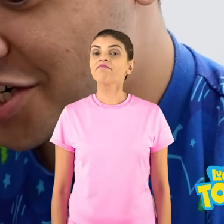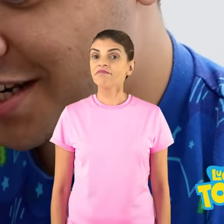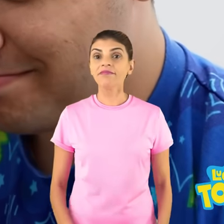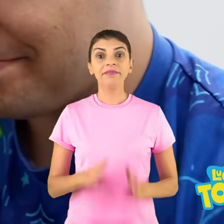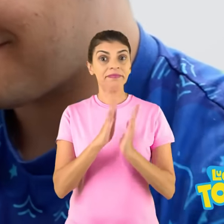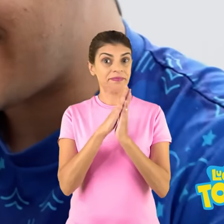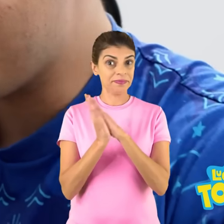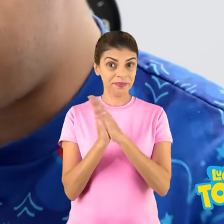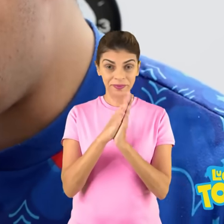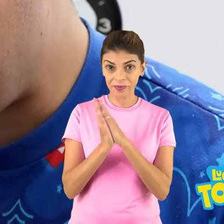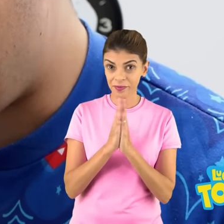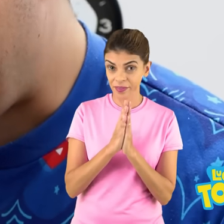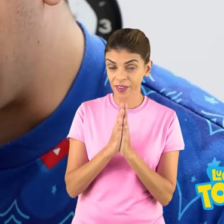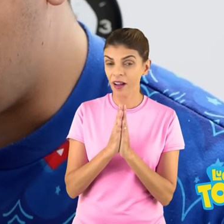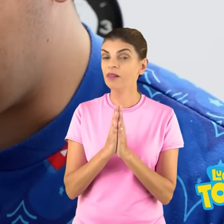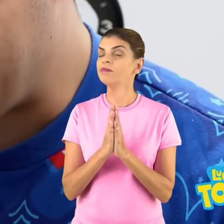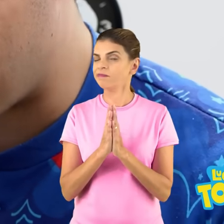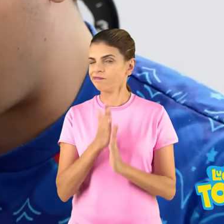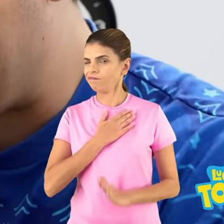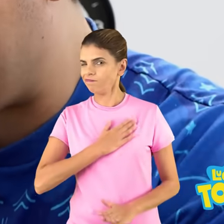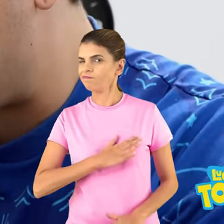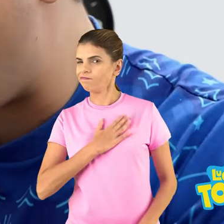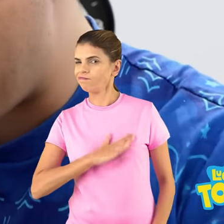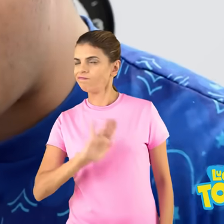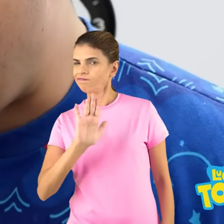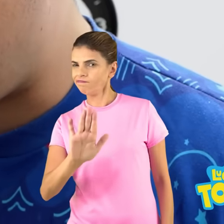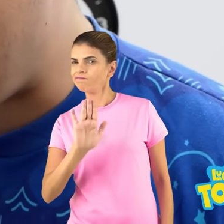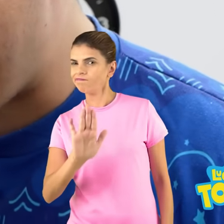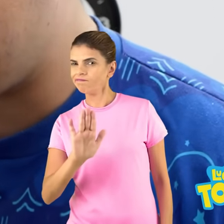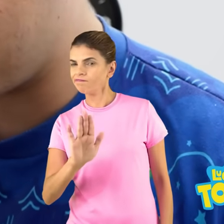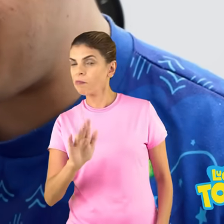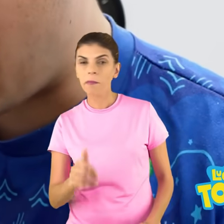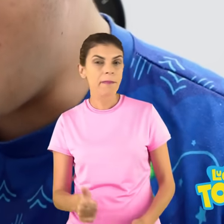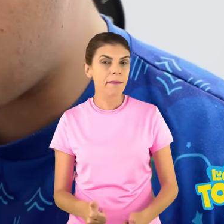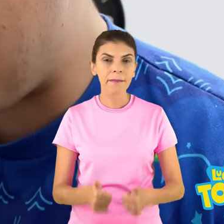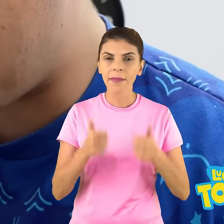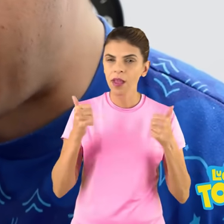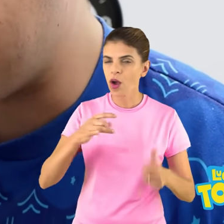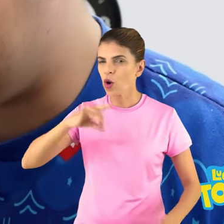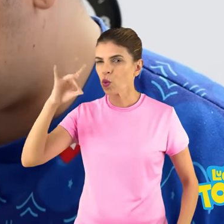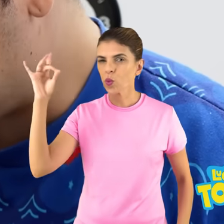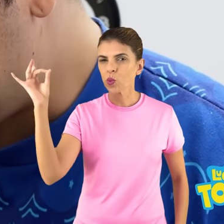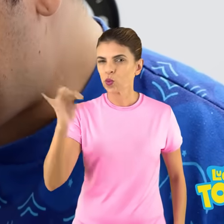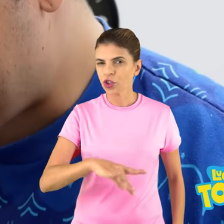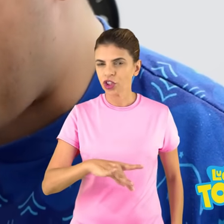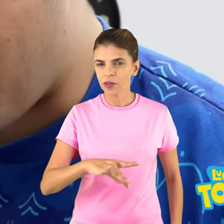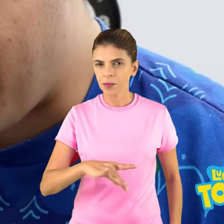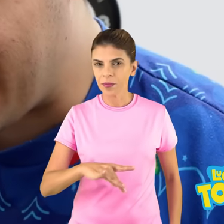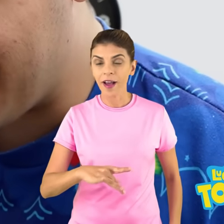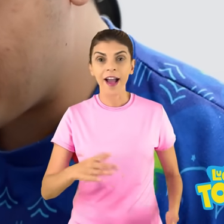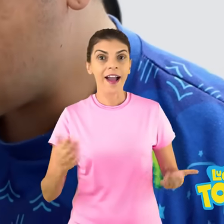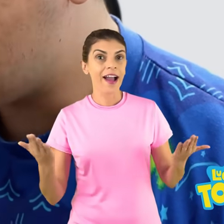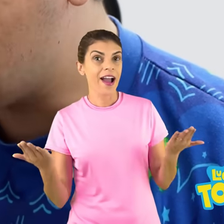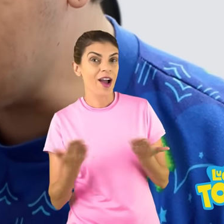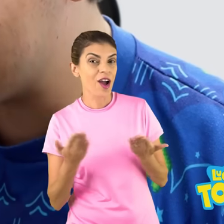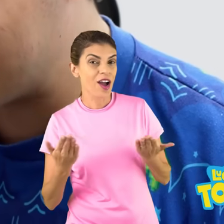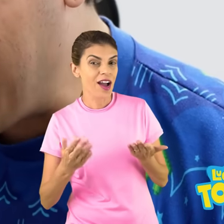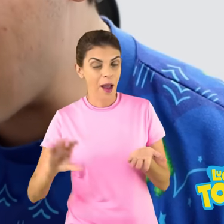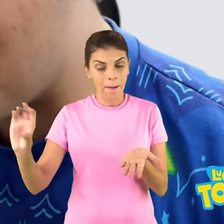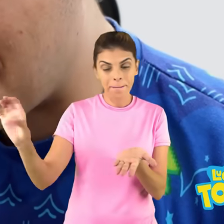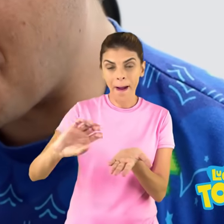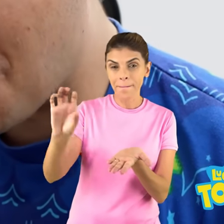Boneca da Gi, se prepara, porque agora é a melhor parte e a última parte. É hora